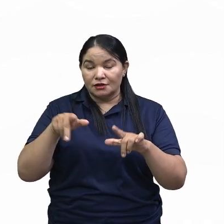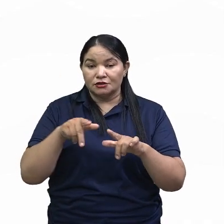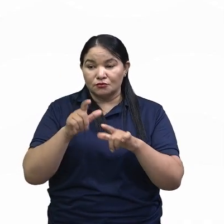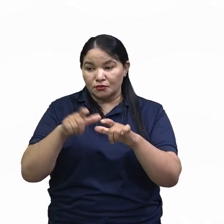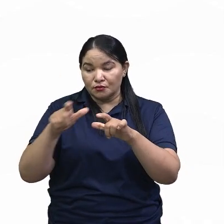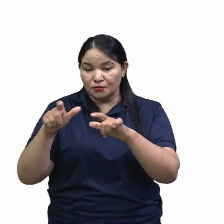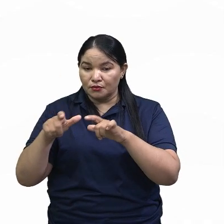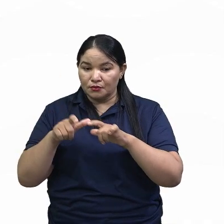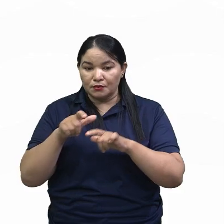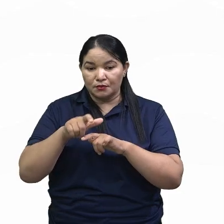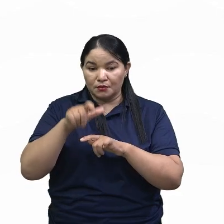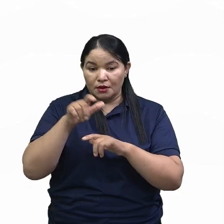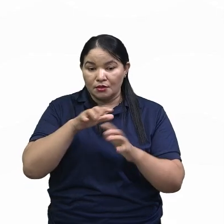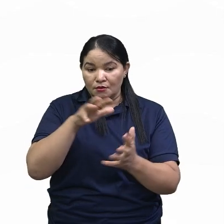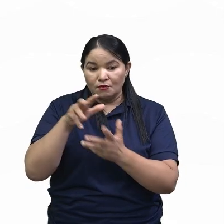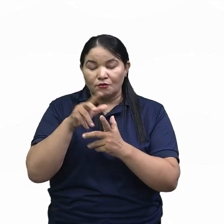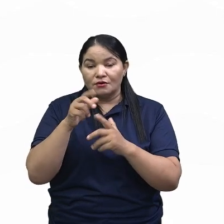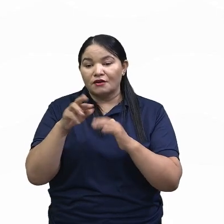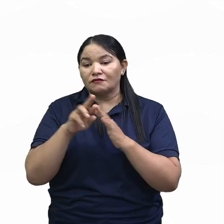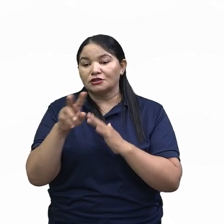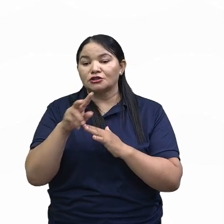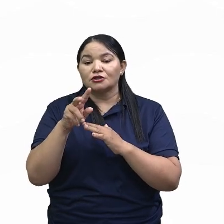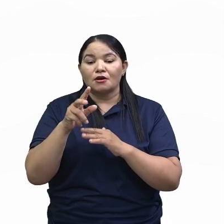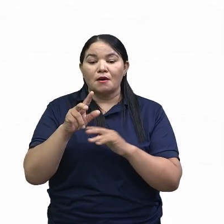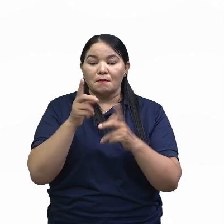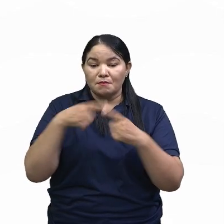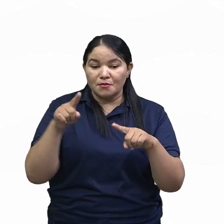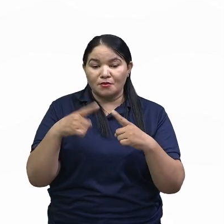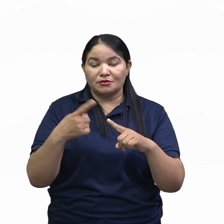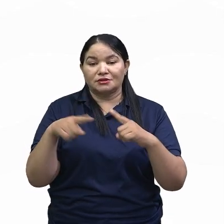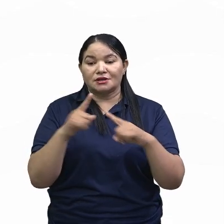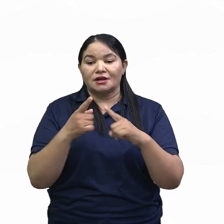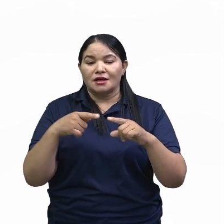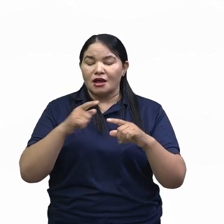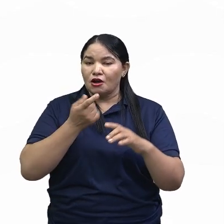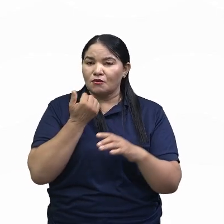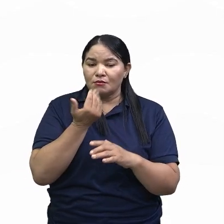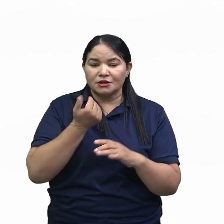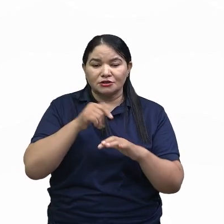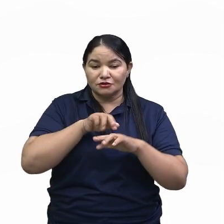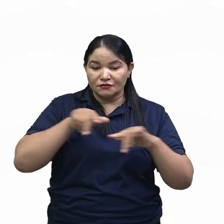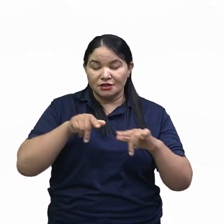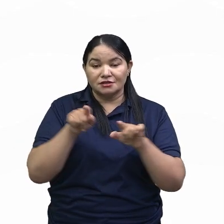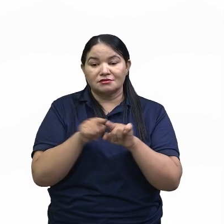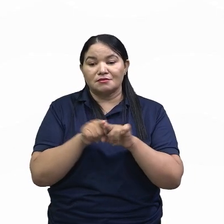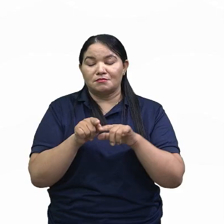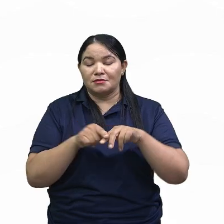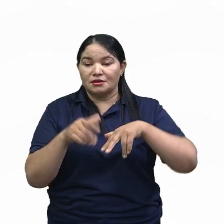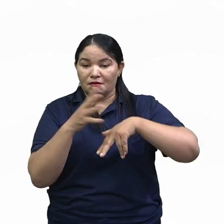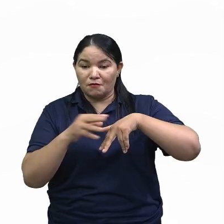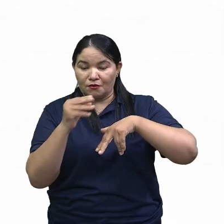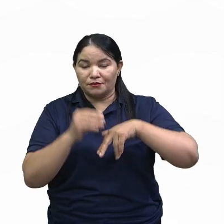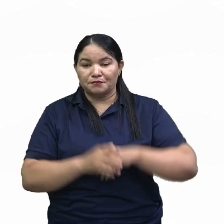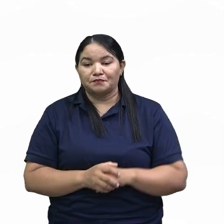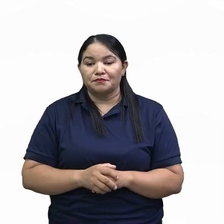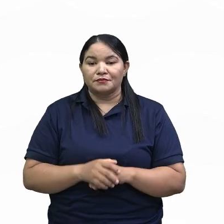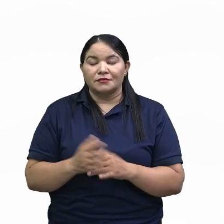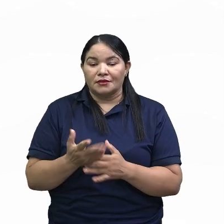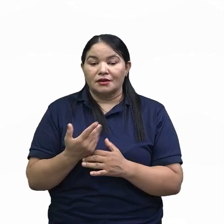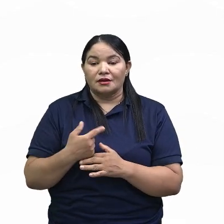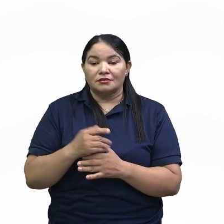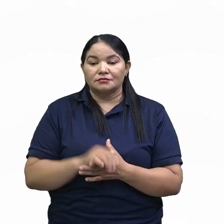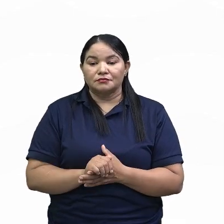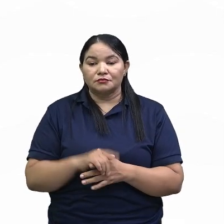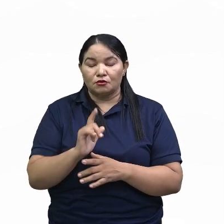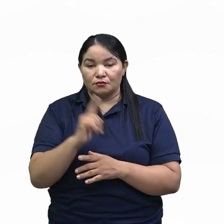mundo, refletidas na música, na gastronomia e também na moda. A África do Sul,